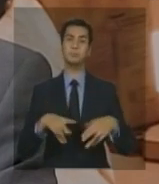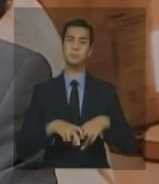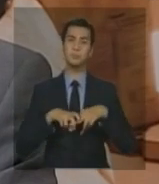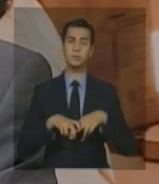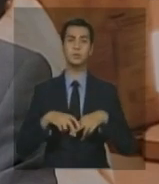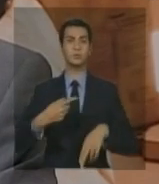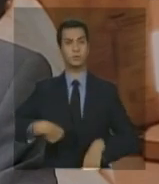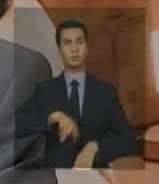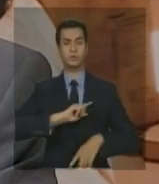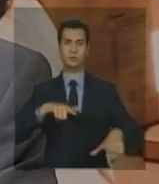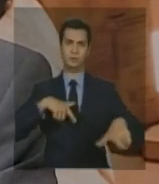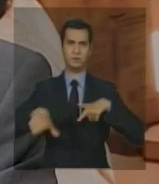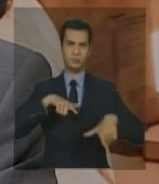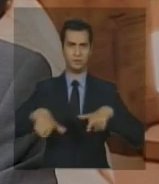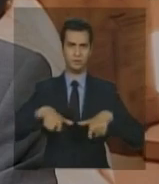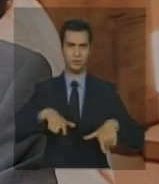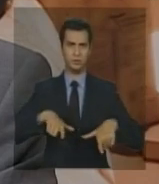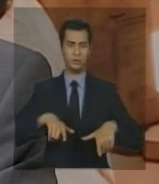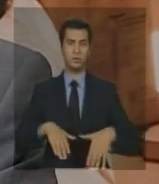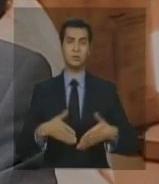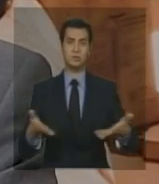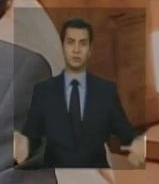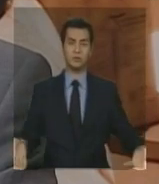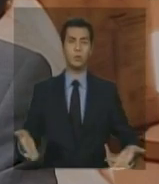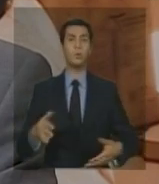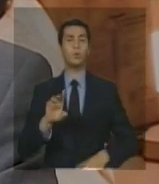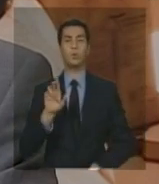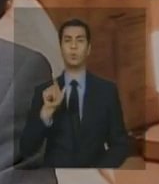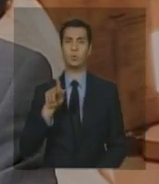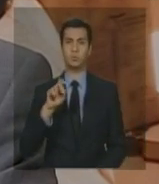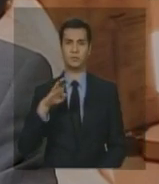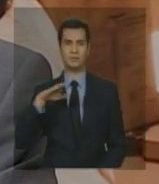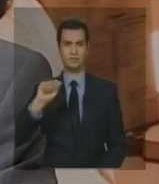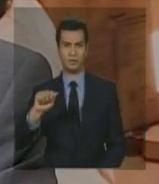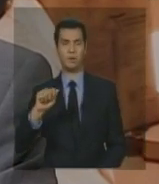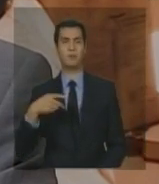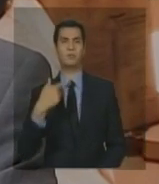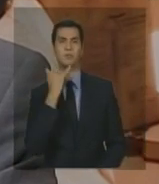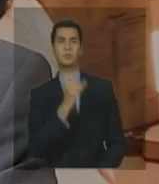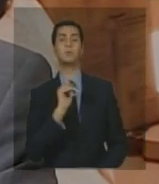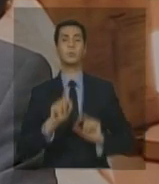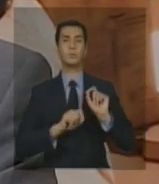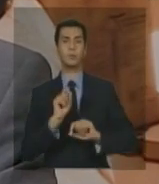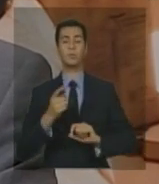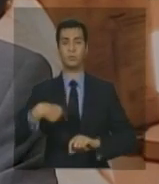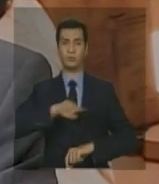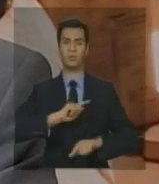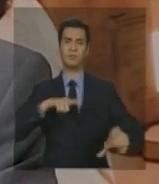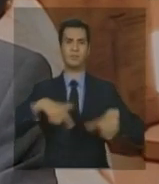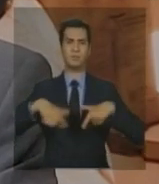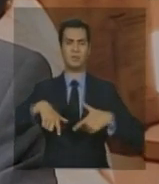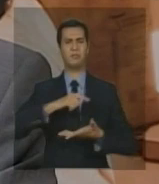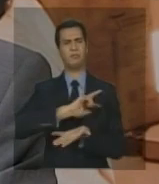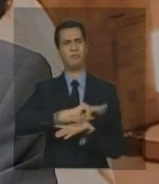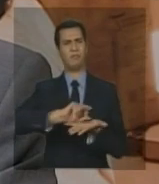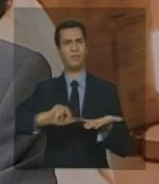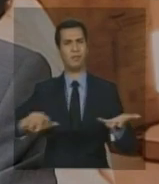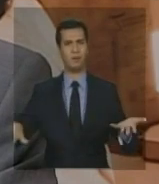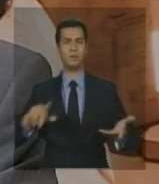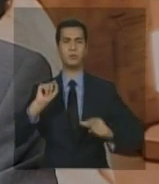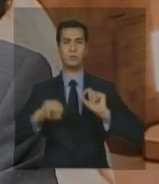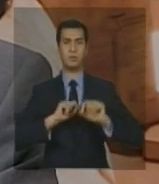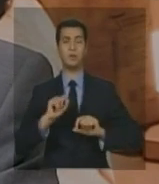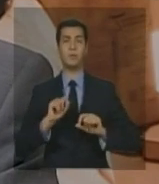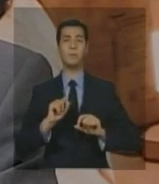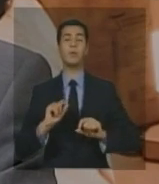que a gente trabalha. E aí, assim, ó, Lúcia, a gente vem desenvolvendo já uma série de ações e o plano que nós